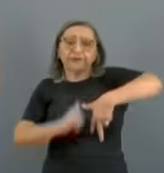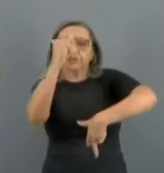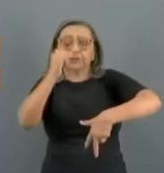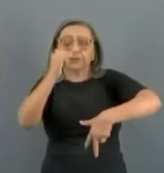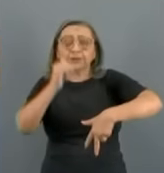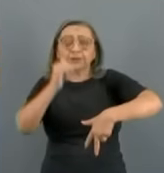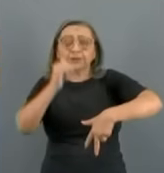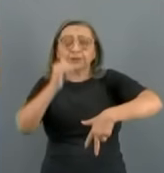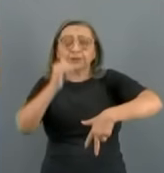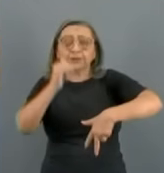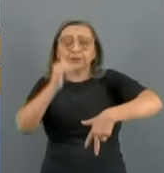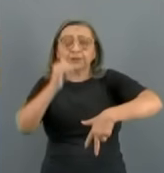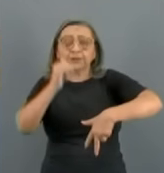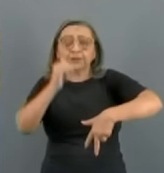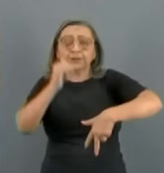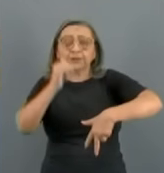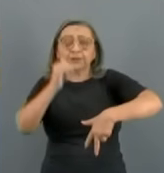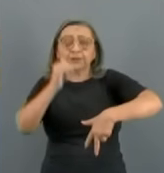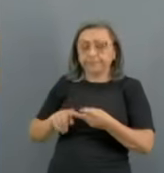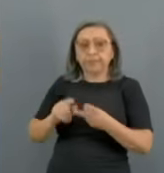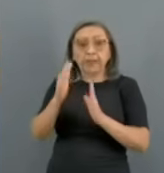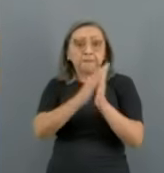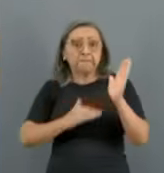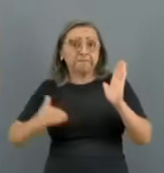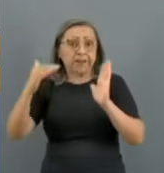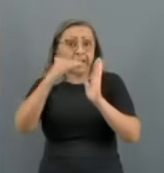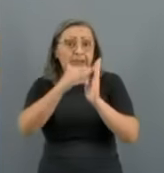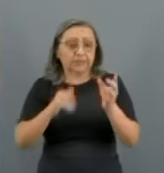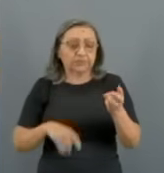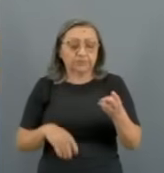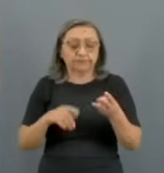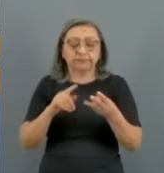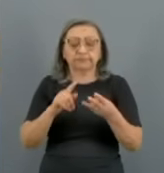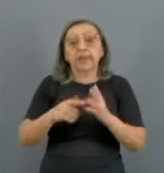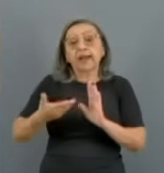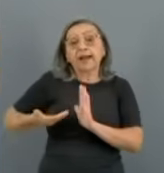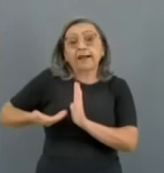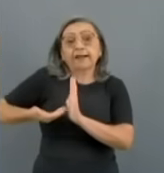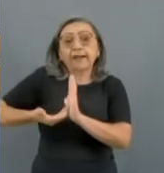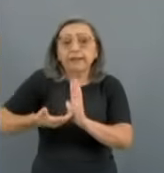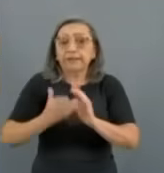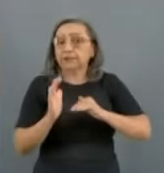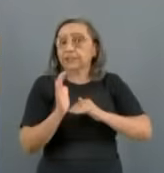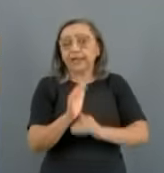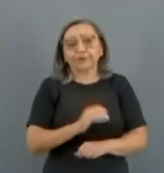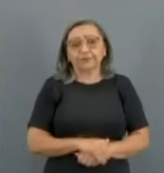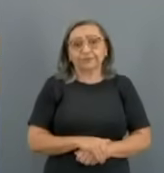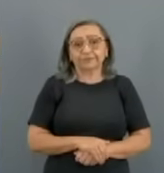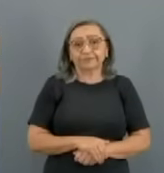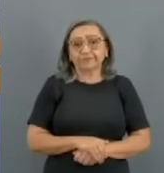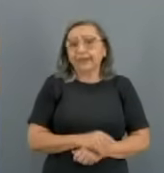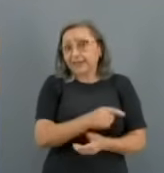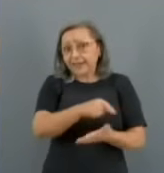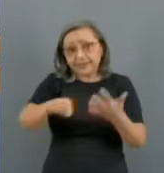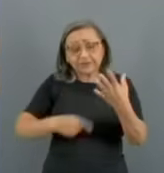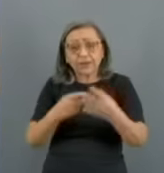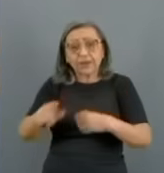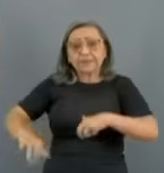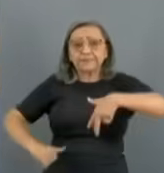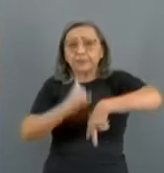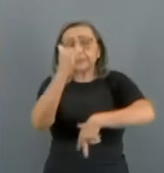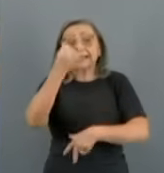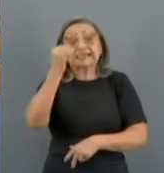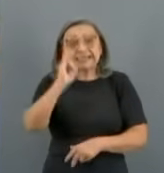Supremo Tribunal Federal, o Palácio do Planalto, a Câmara dos Deputados e o Senado Federal. Se o